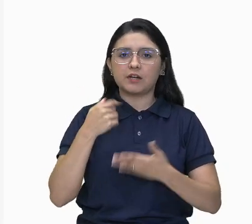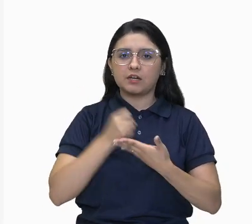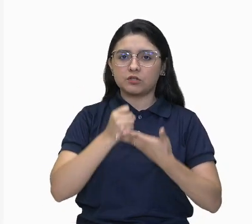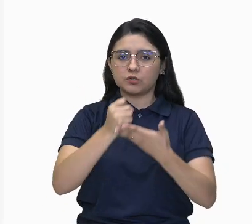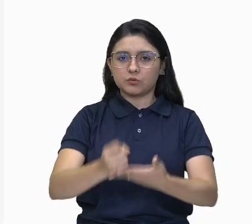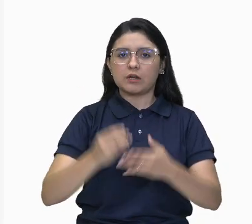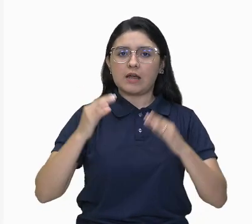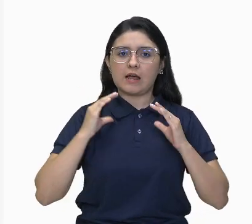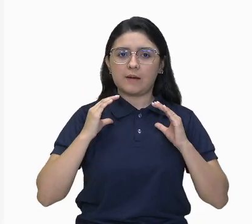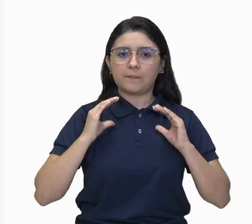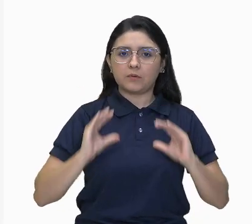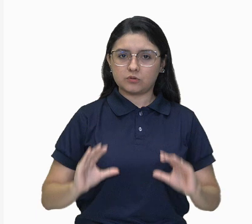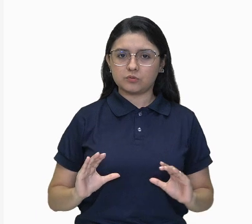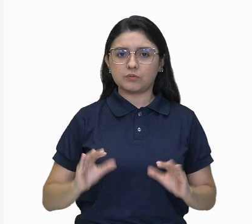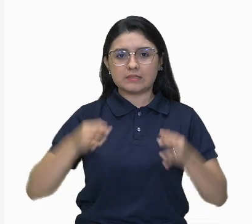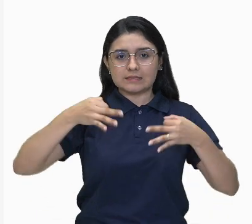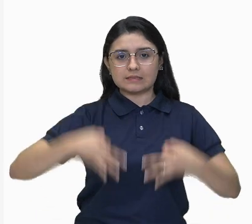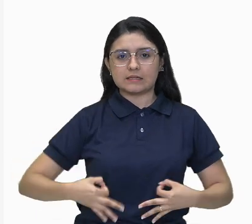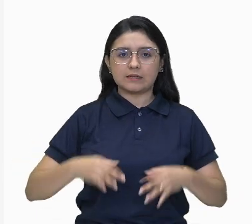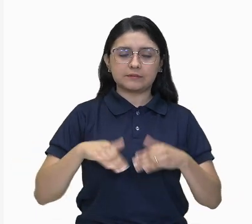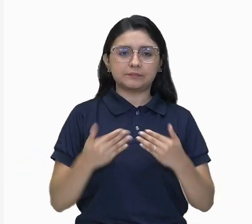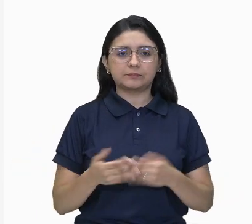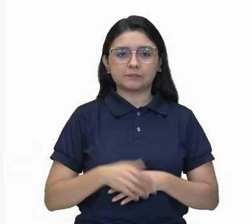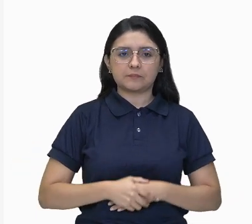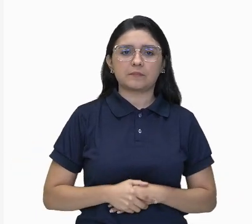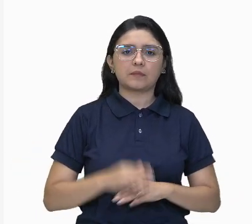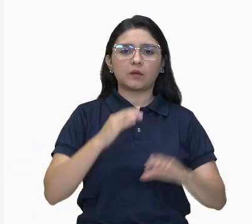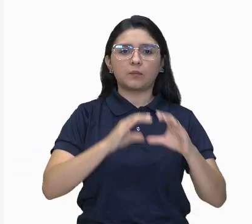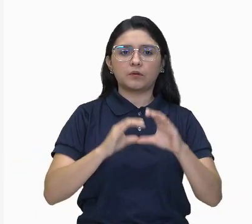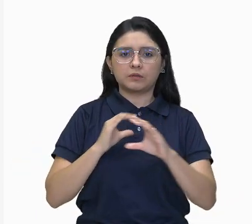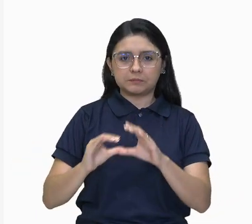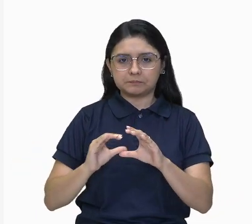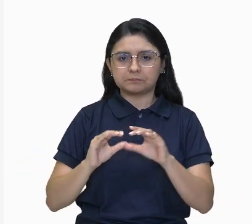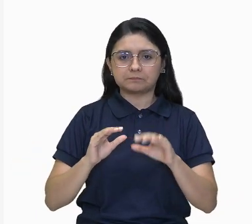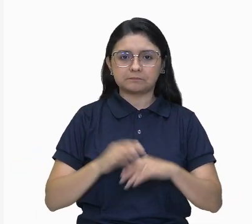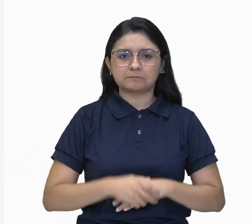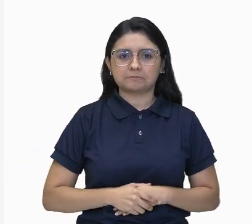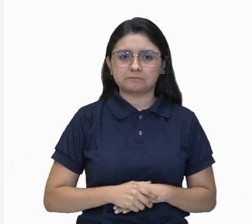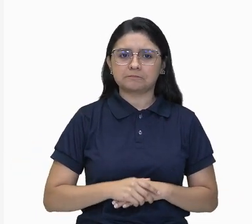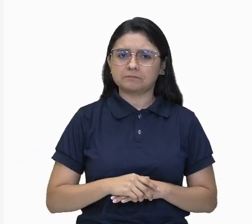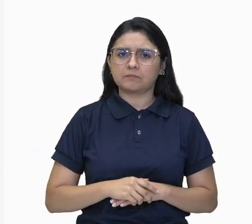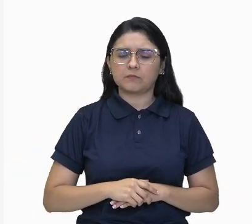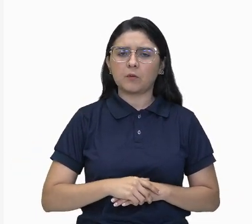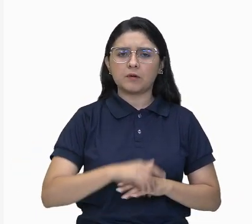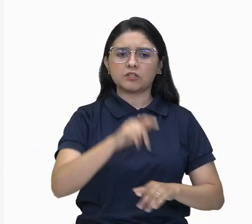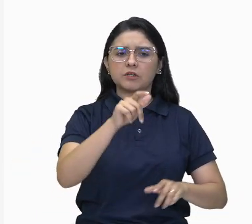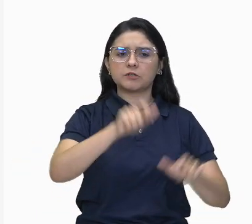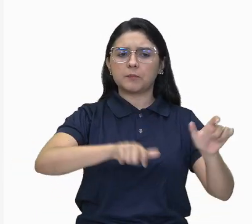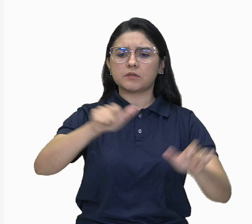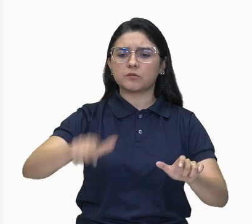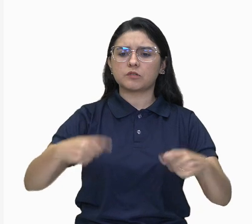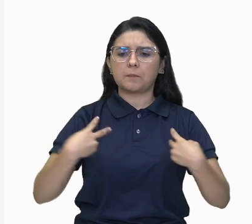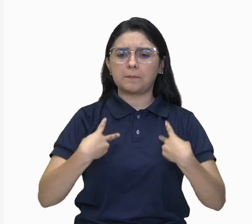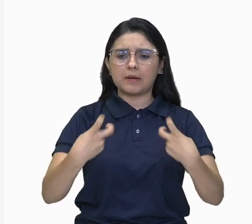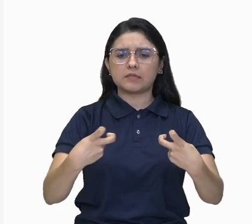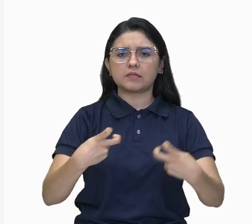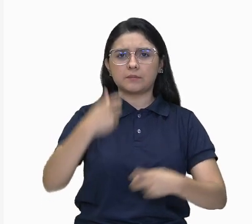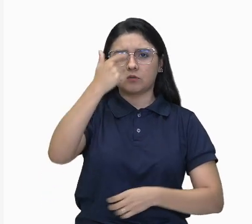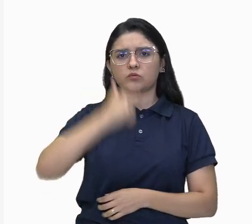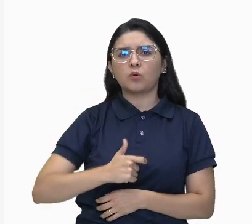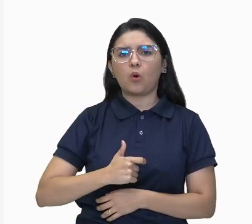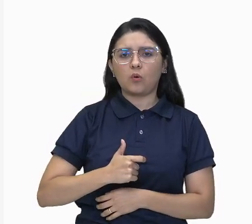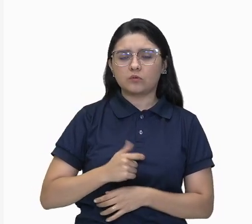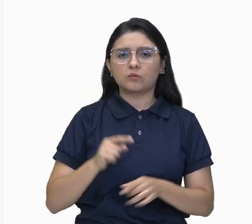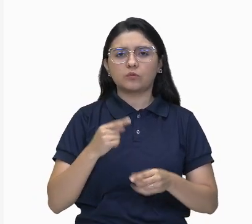um papel importante na comunicação, pois influencia como somos percebidos pelos outros e como transmitimos nossas